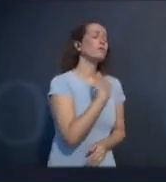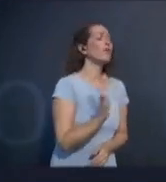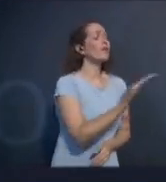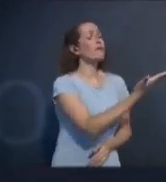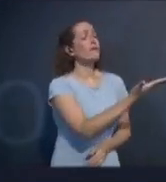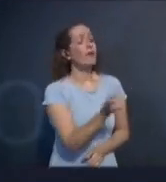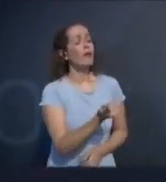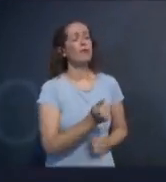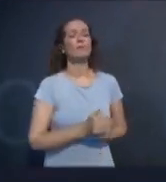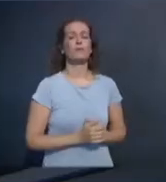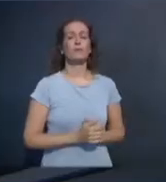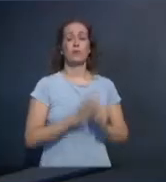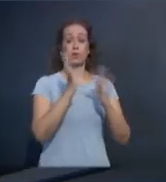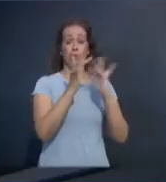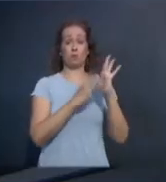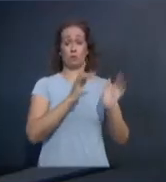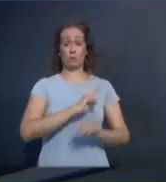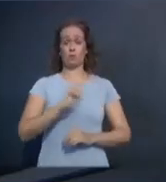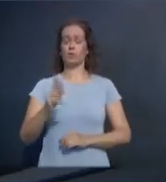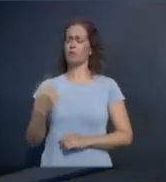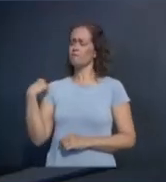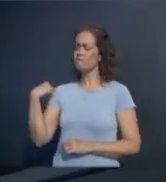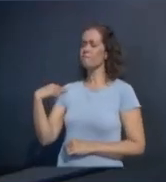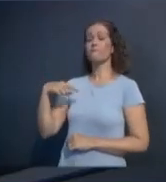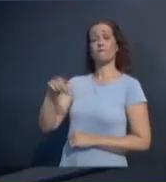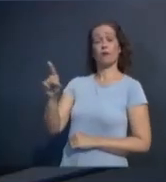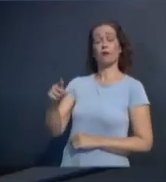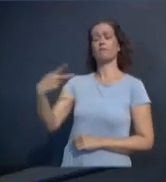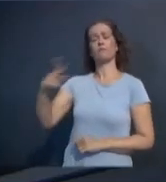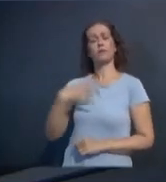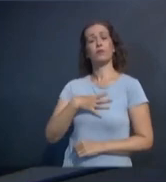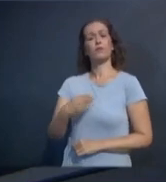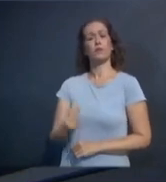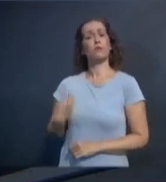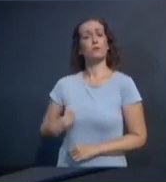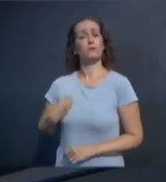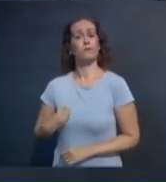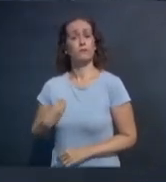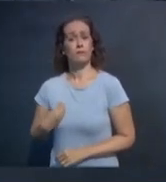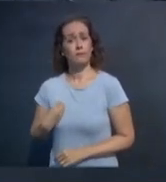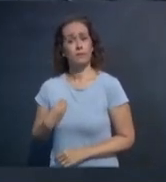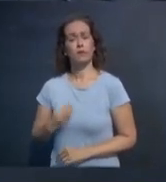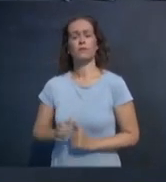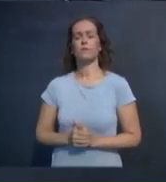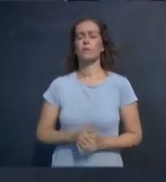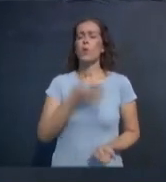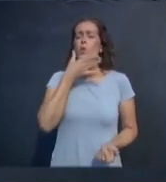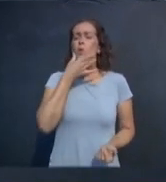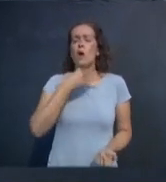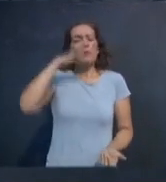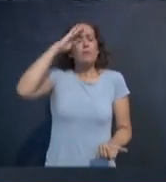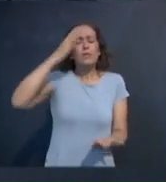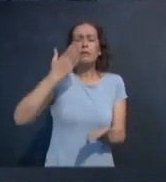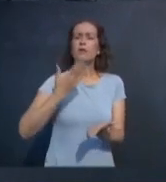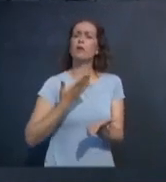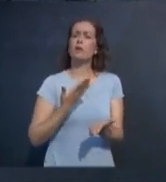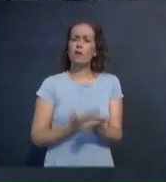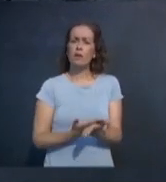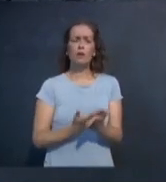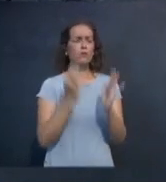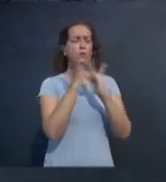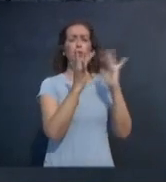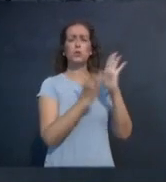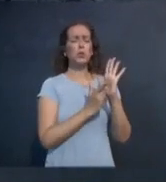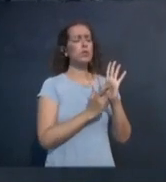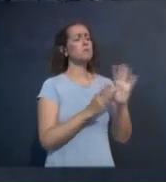Vai, disse-lhe Jesus, teu filho vive. O homem creu na palavra de Jesus e